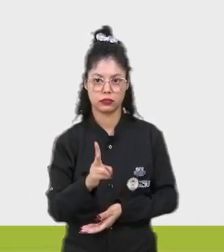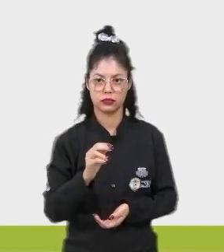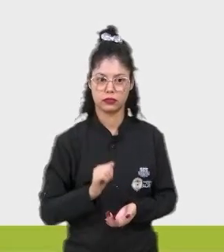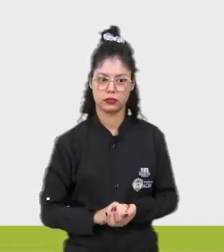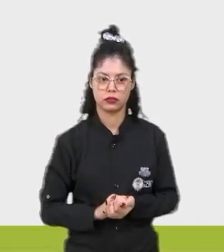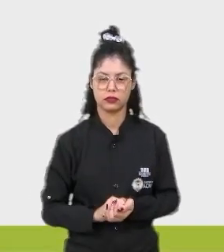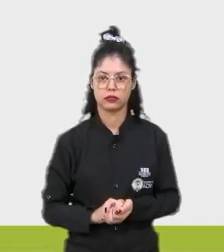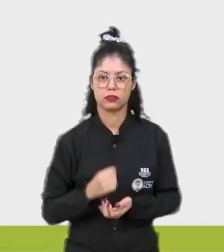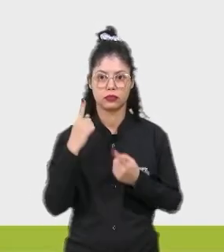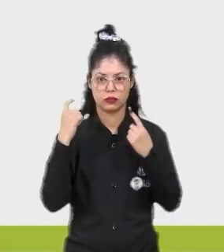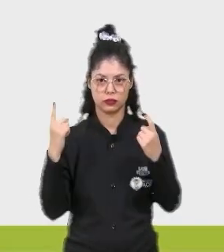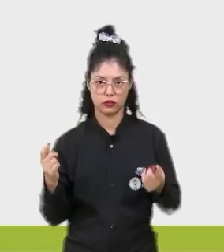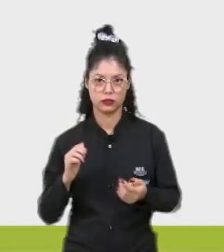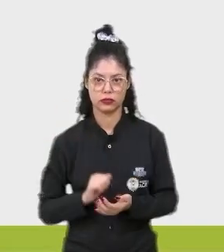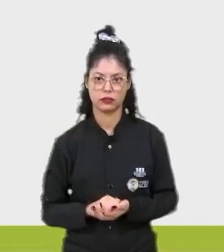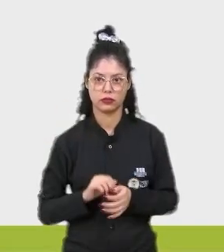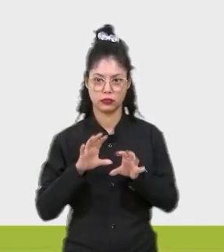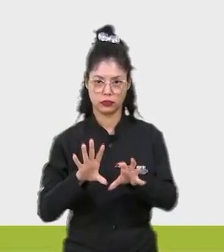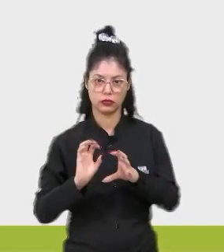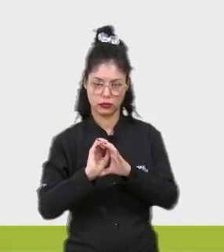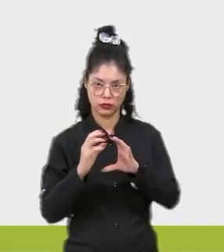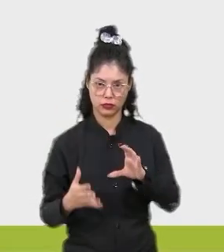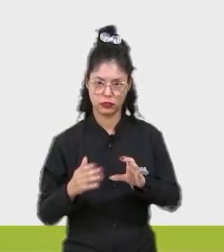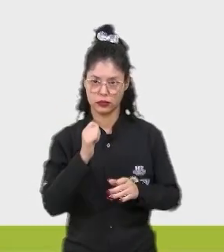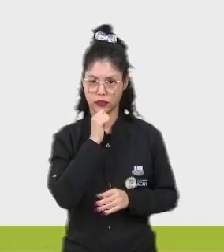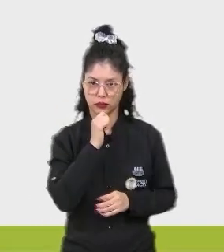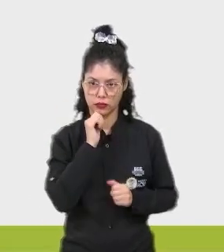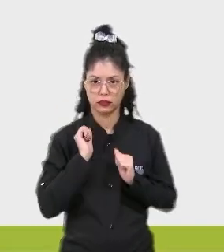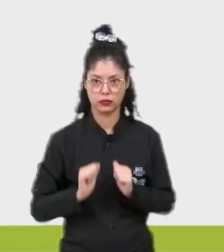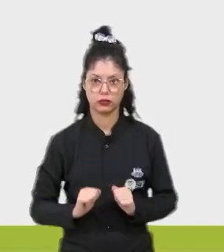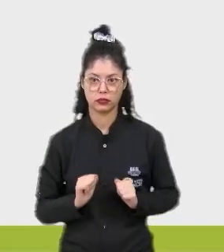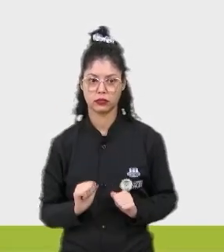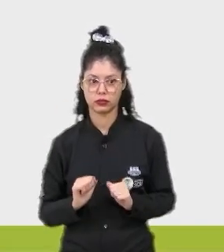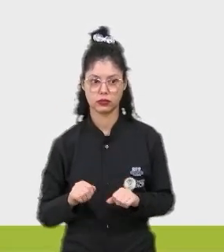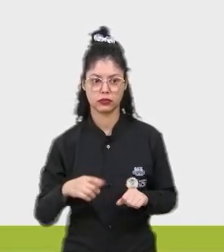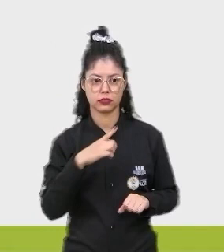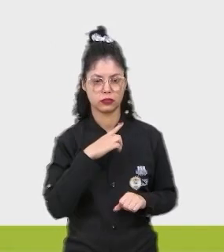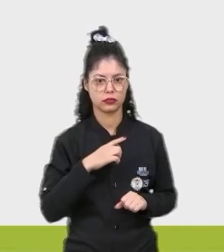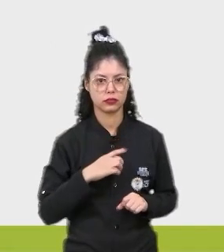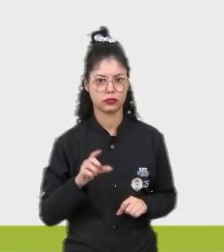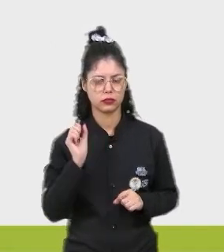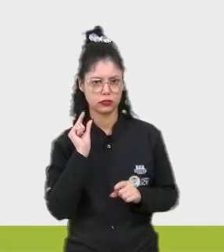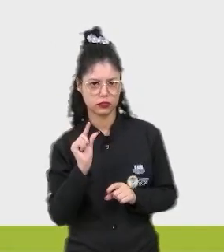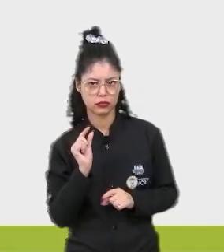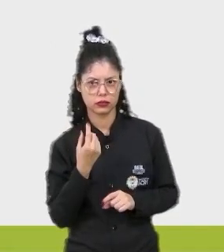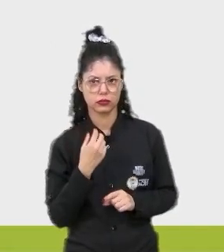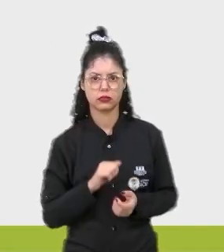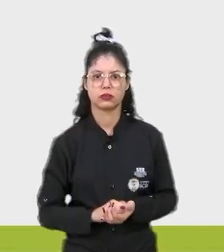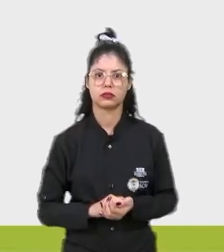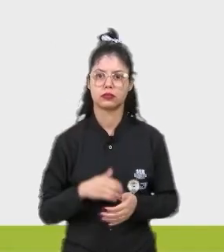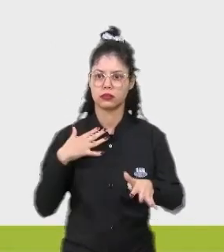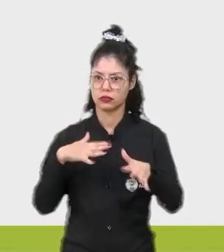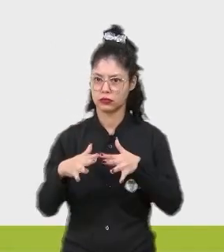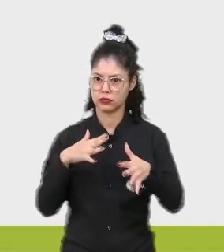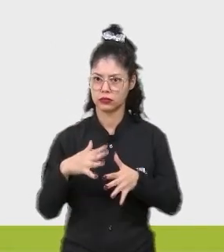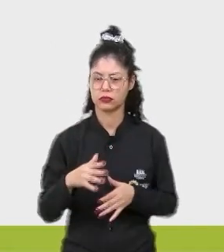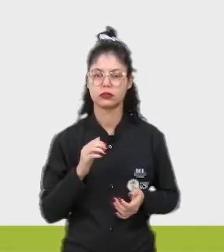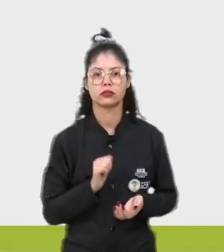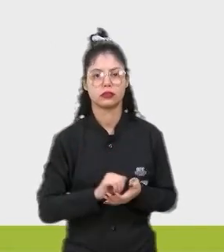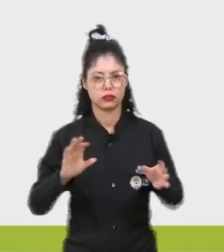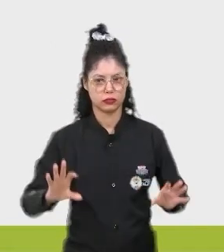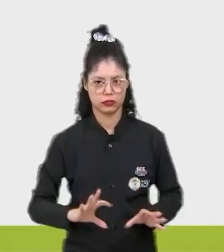pulsos ultrassônicos. Essas características lhe permitem caçar pequenas presas, mesmo quando estão em movimento em relação a